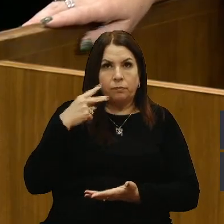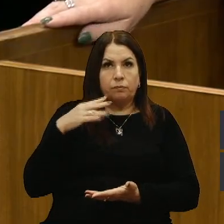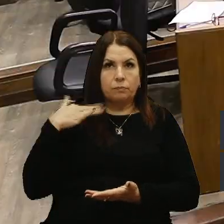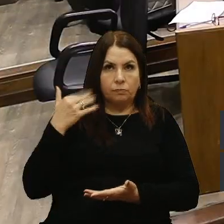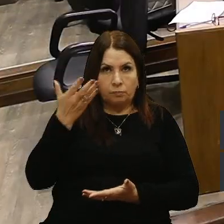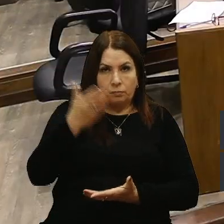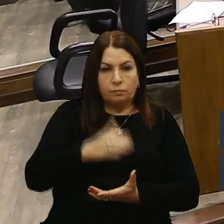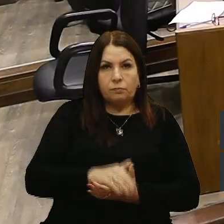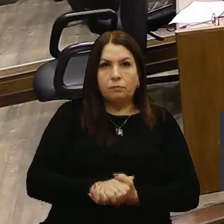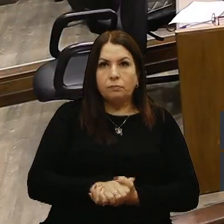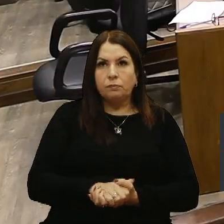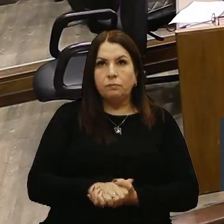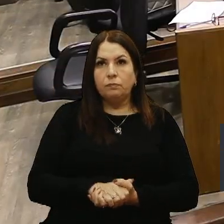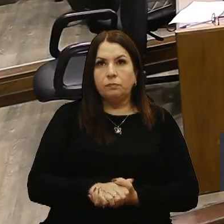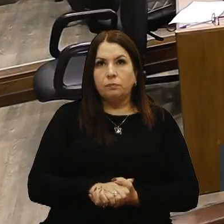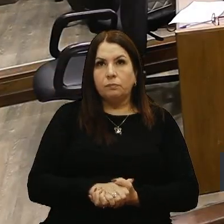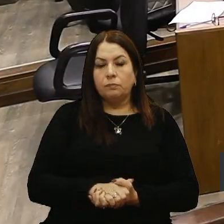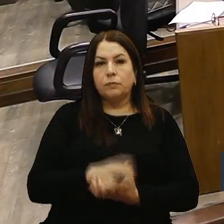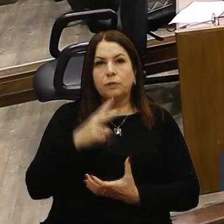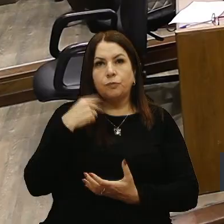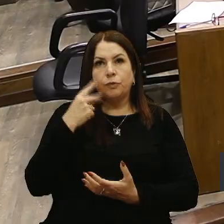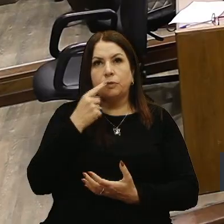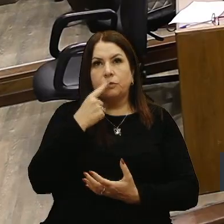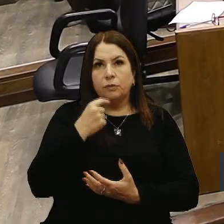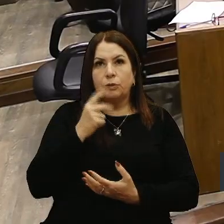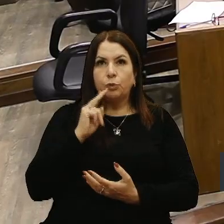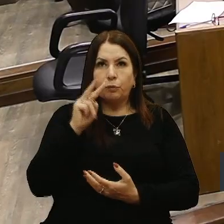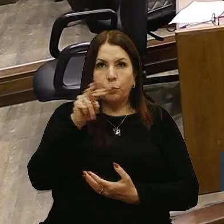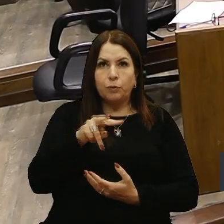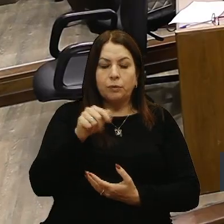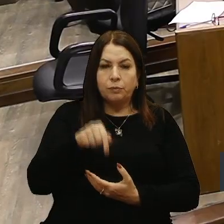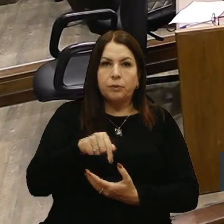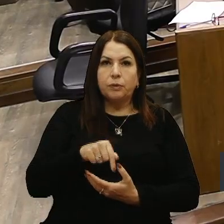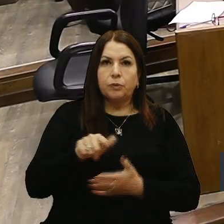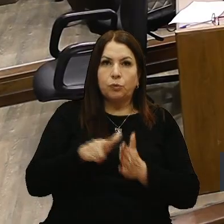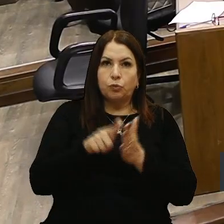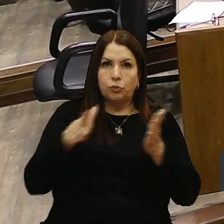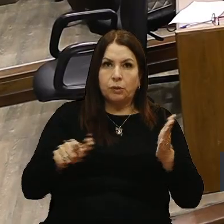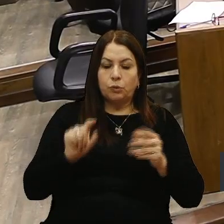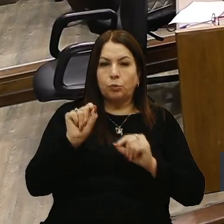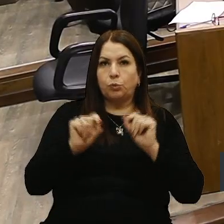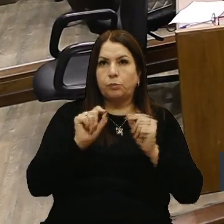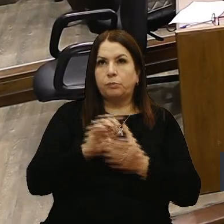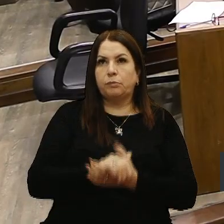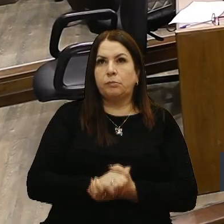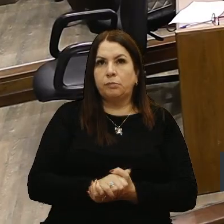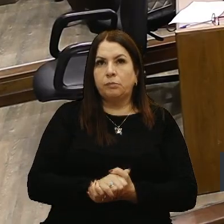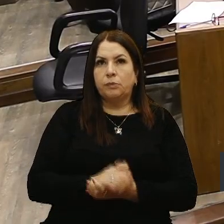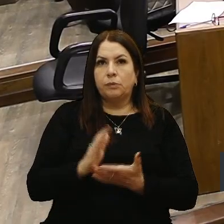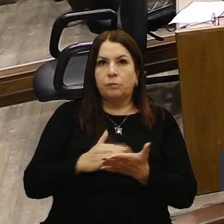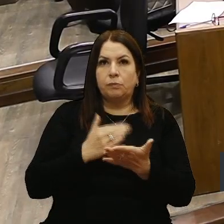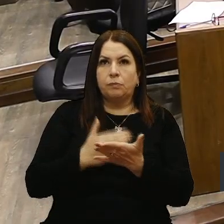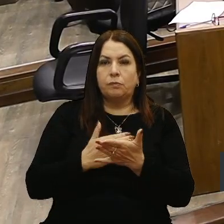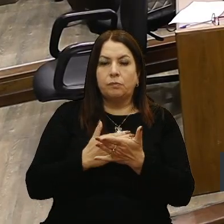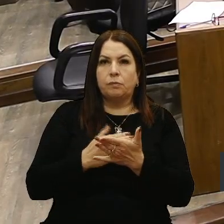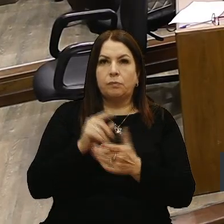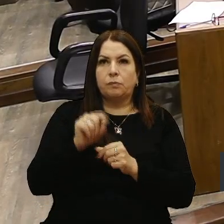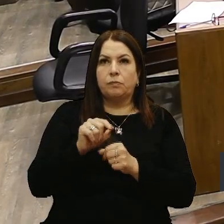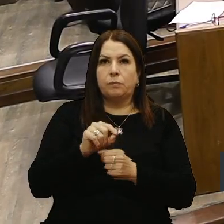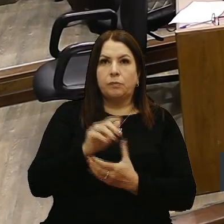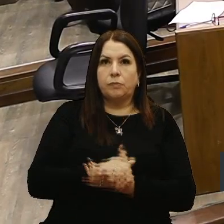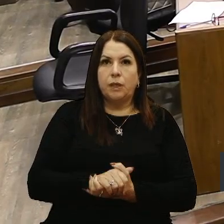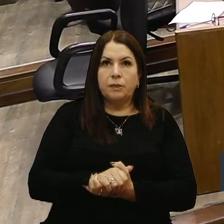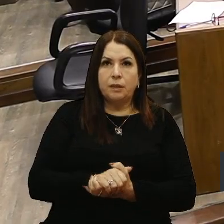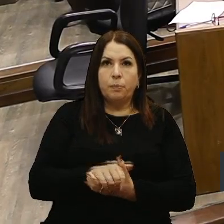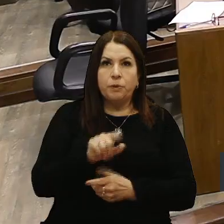Andressa. Vereadora Rose, eu estava olhando agora aqui o jornal na página que fala sobre a questão da